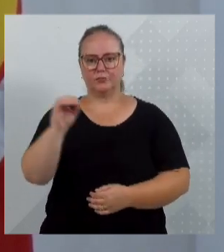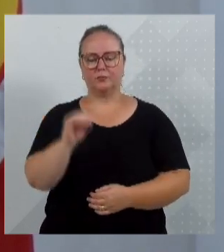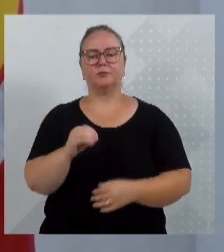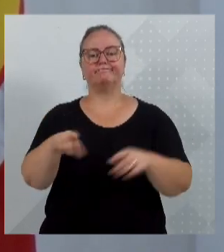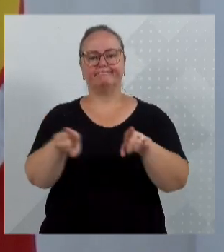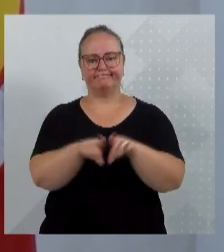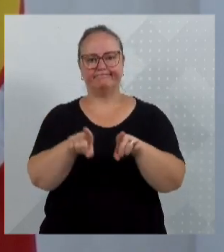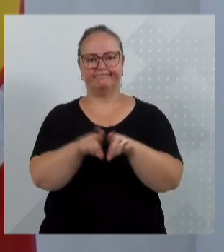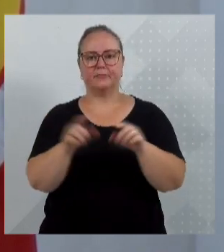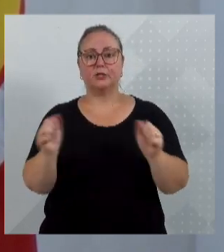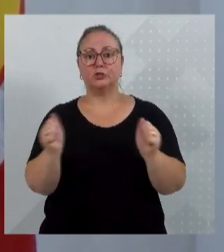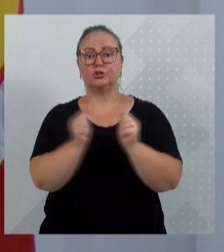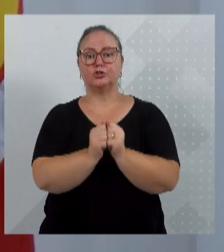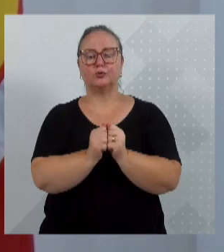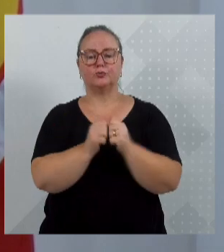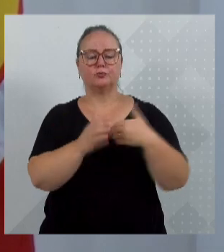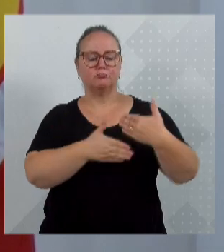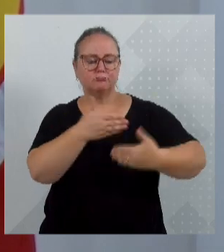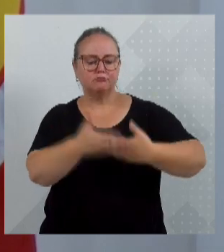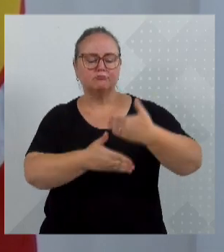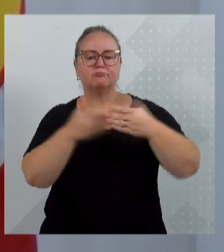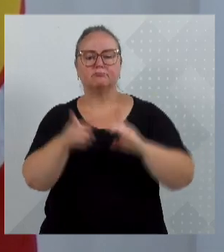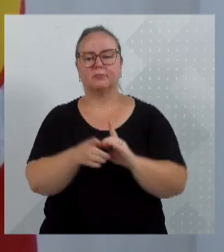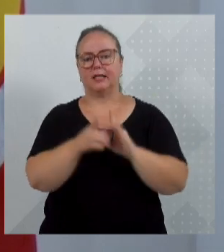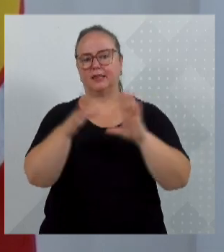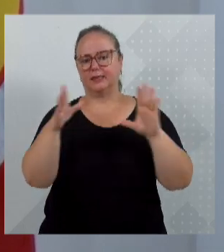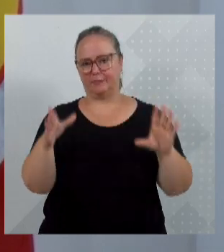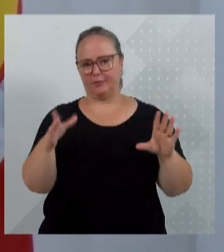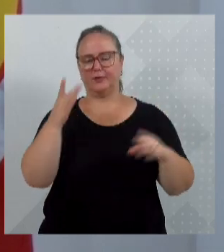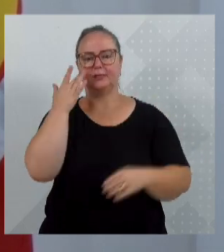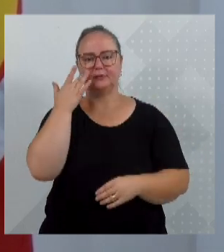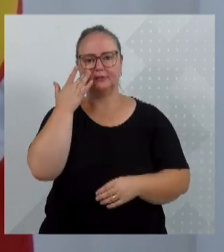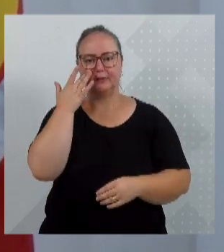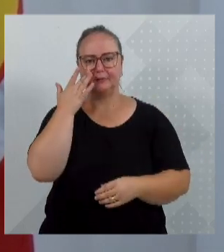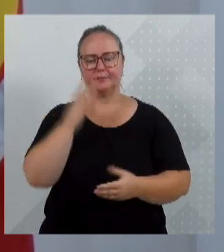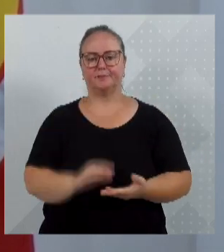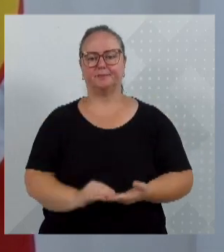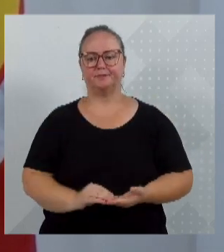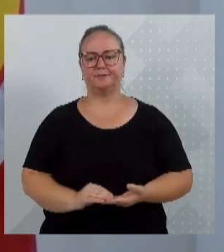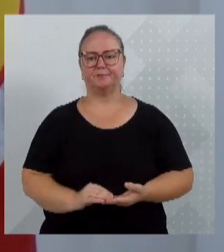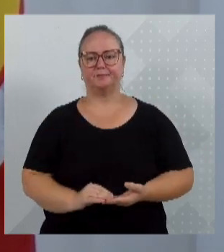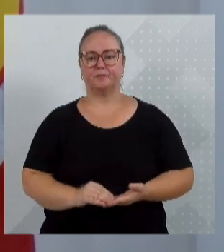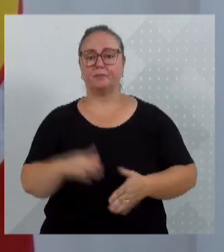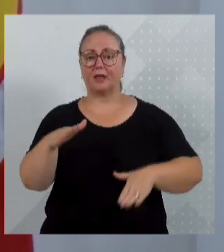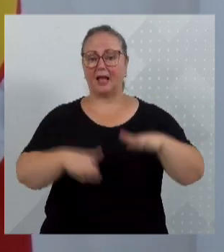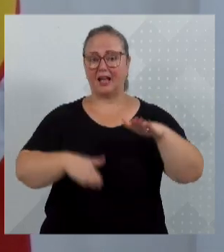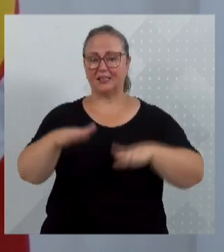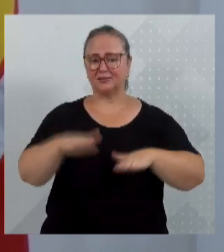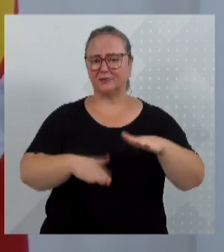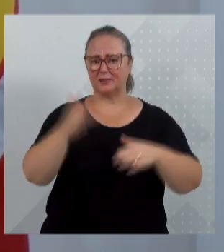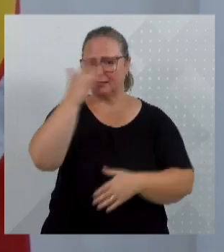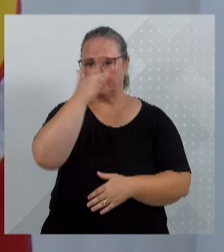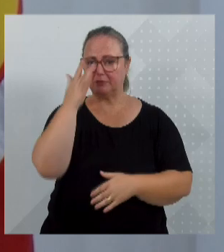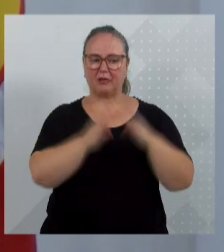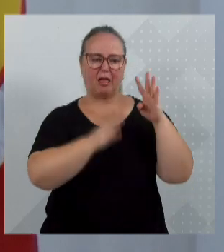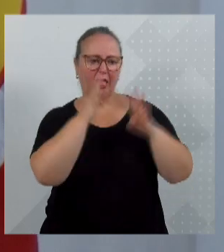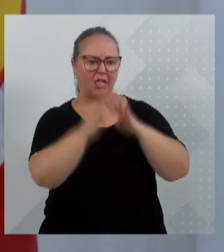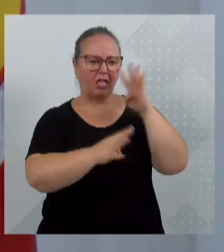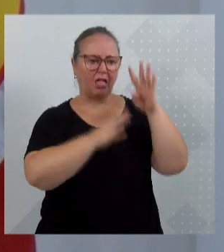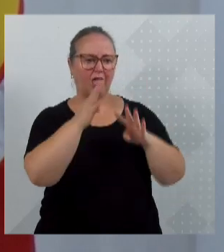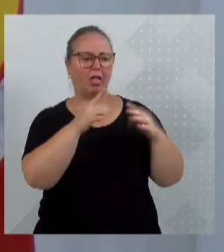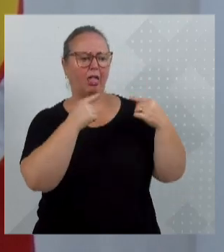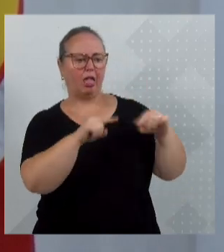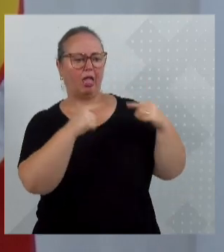também participando desse processo de democracia. A gente sempre, às vezes, escuta, né, que muita gente critica políticos e estão